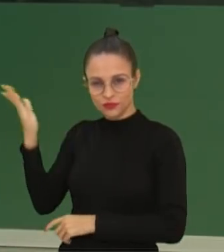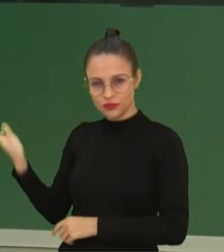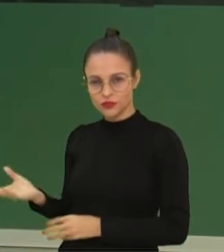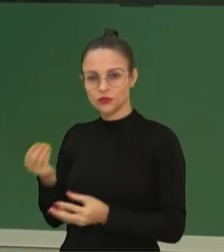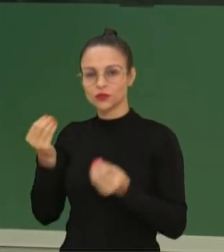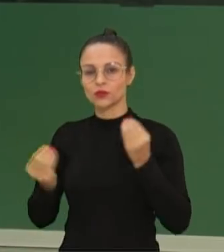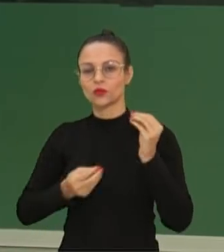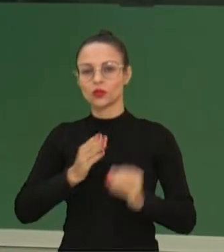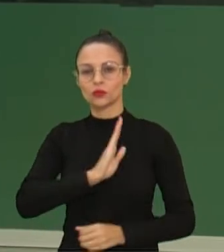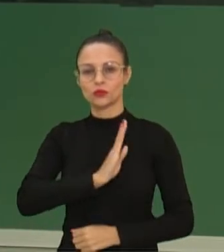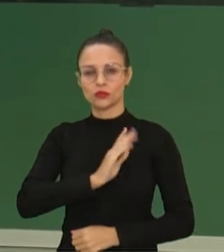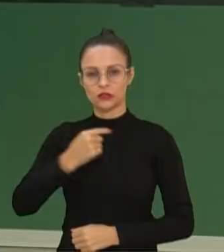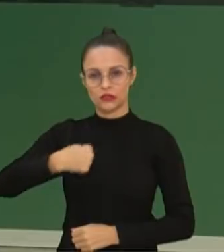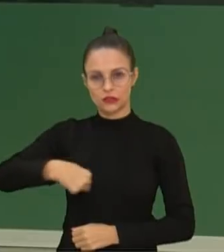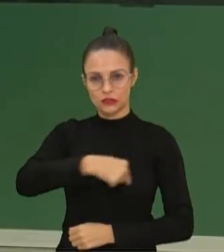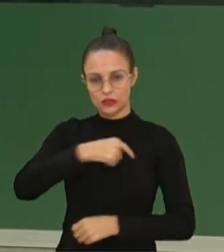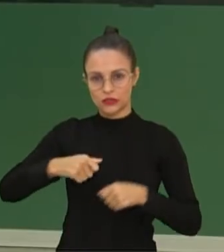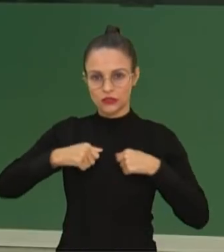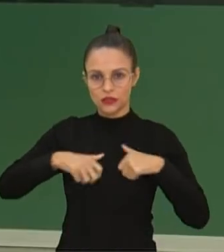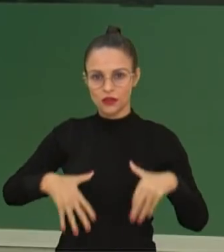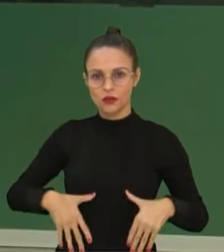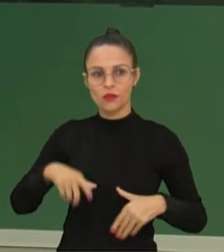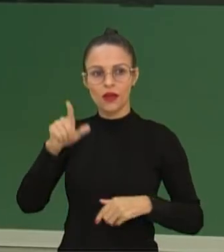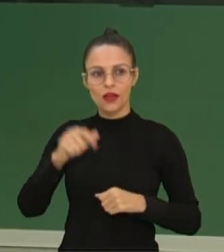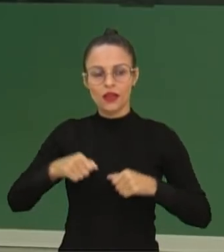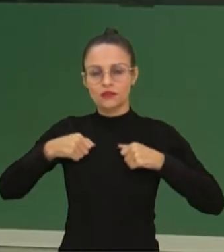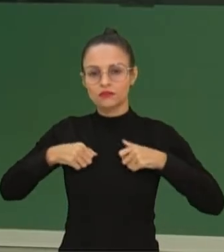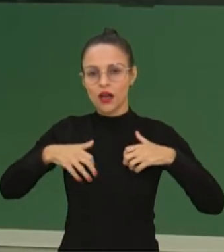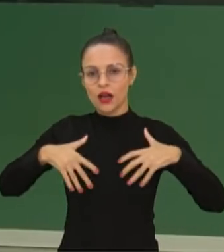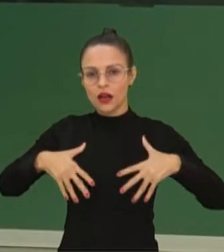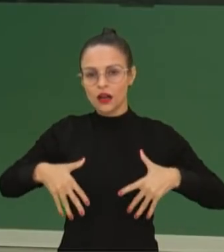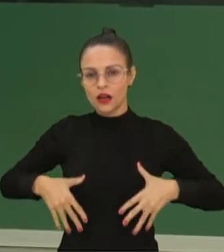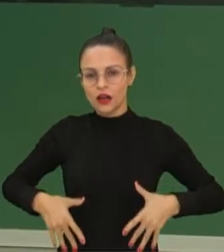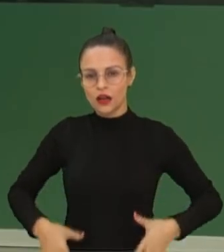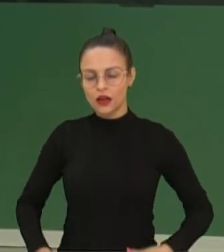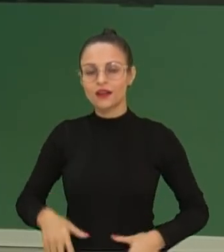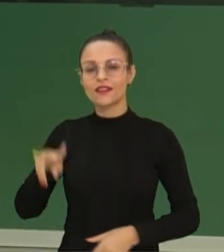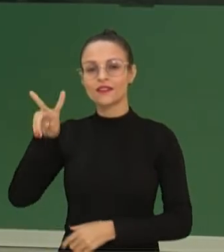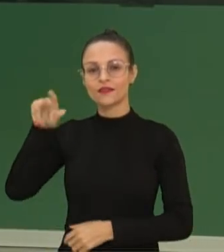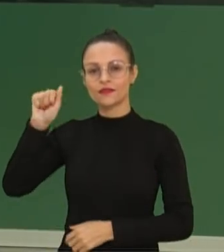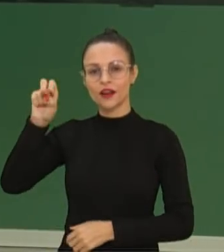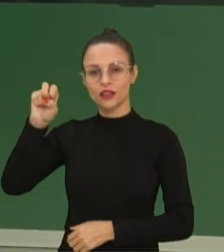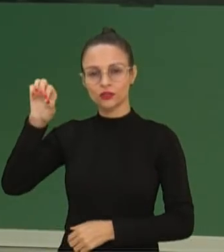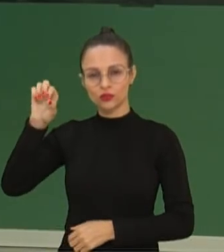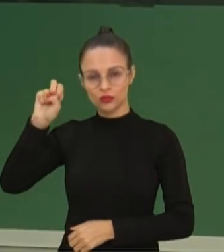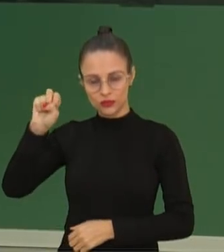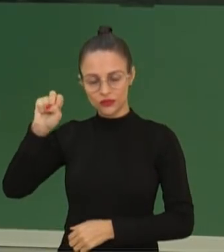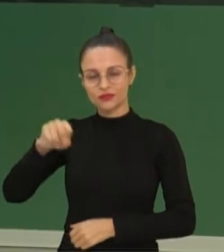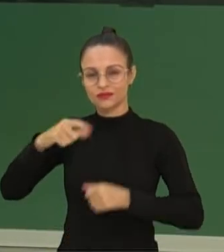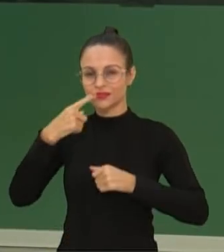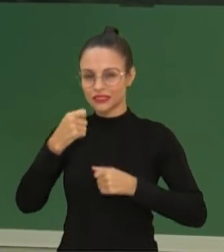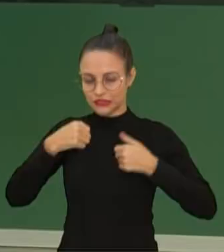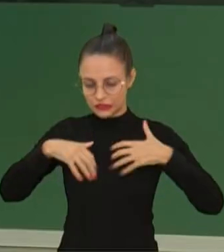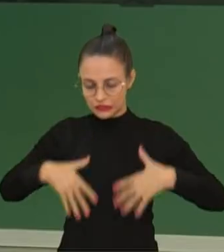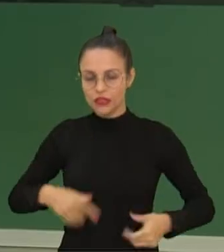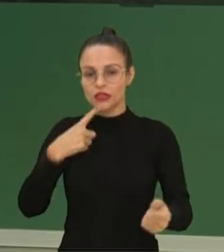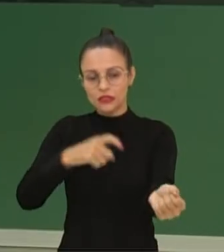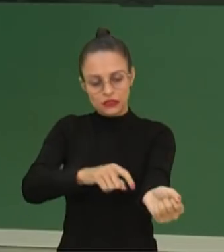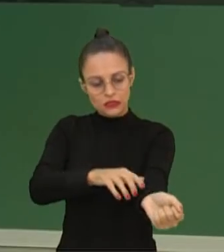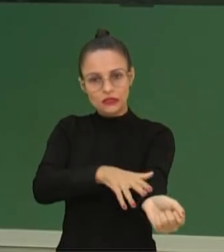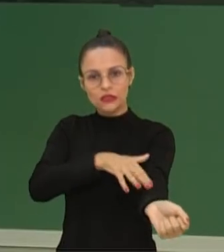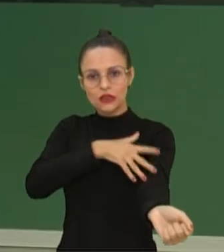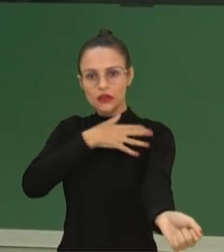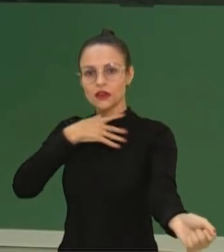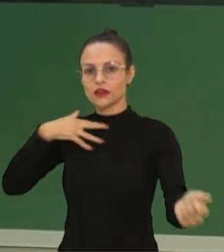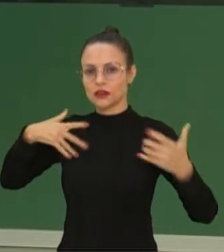sistema cardiovascular. Então, vasos sanguíneos distribuídos por todo o corpo, o coração e também o sangue que